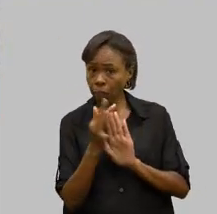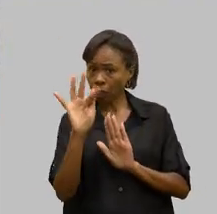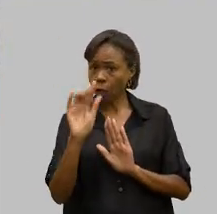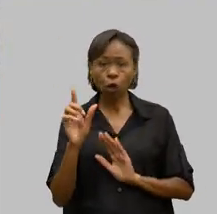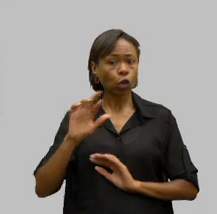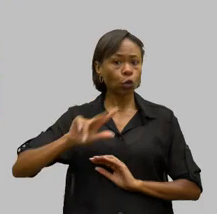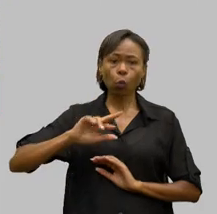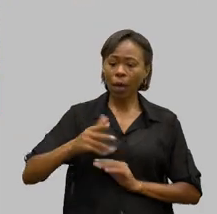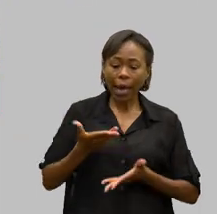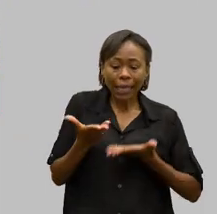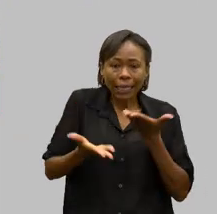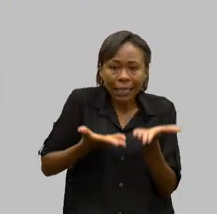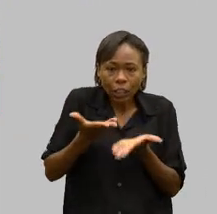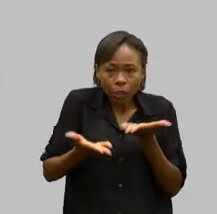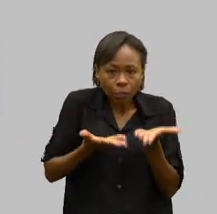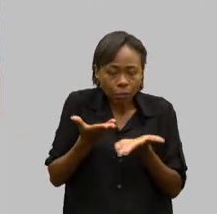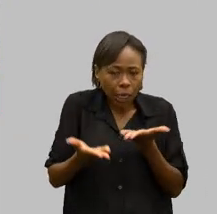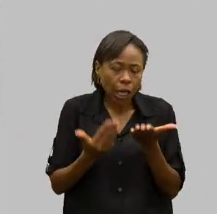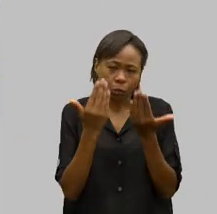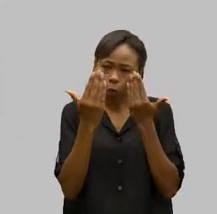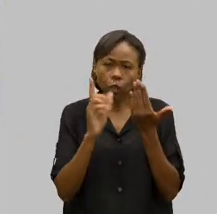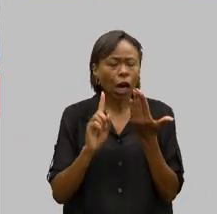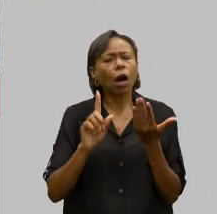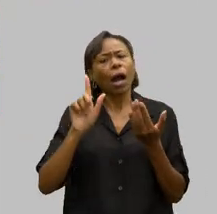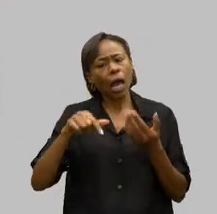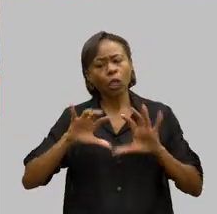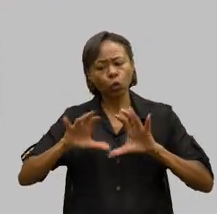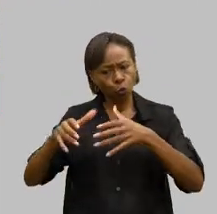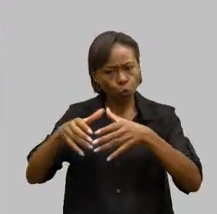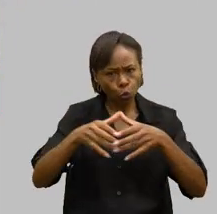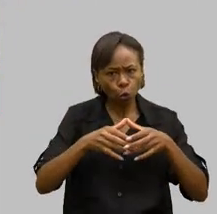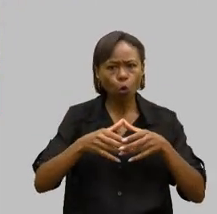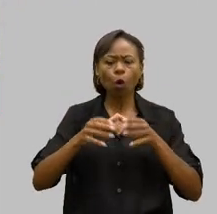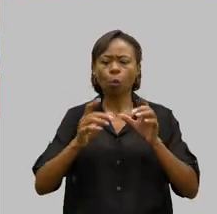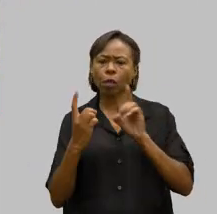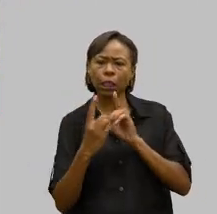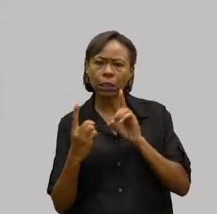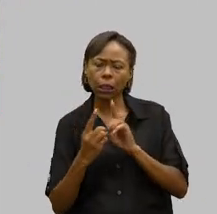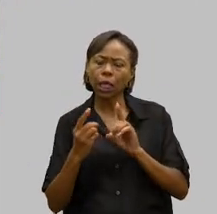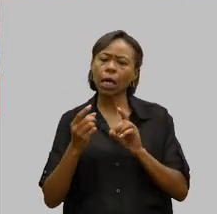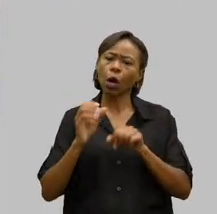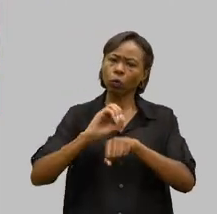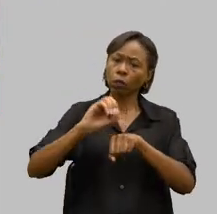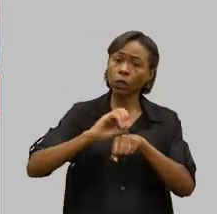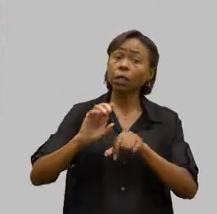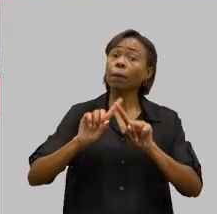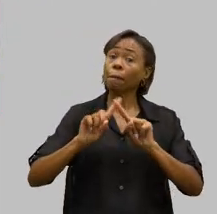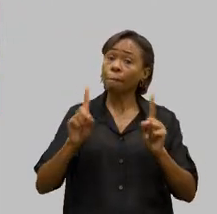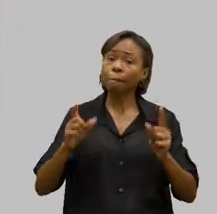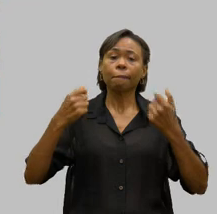psicológico, é para atendimento coletivo, para oficinas, perfeito, mas a gente defende que esse atendimento